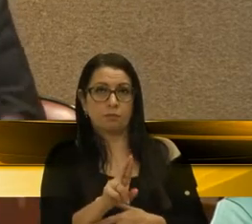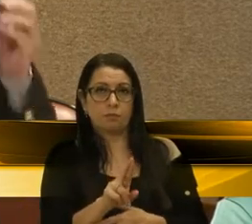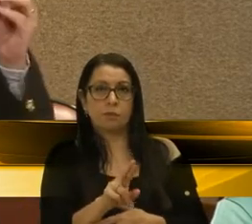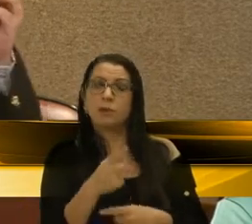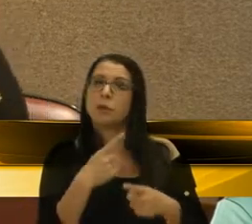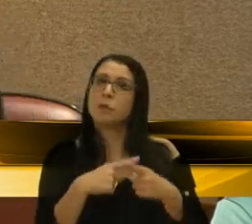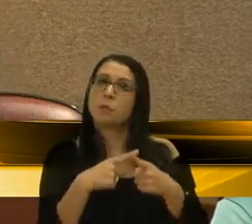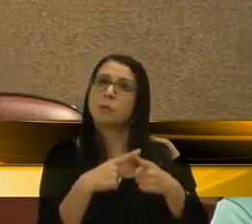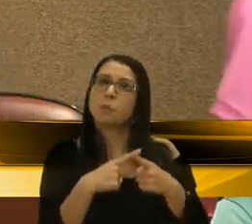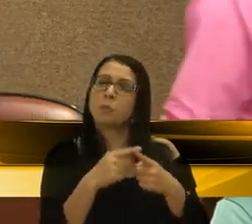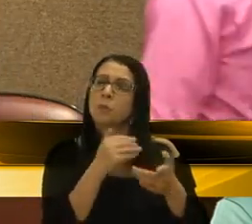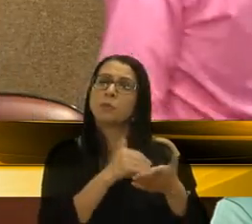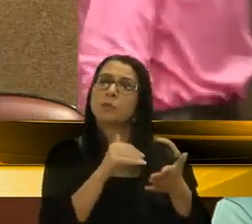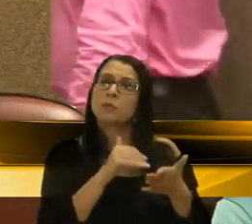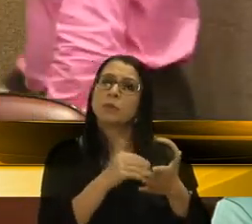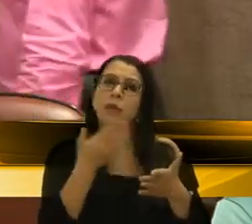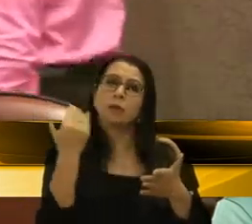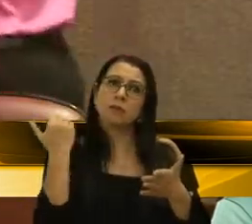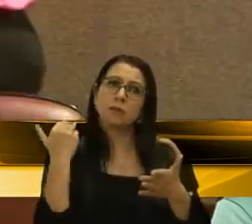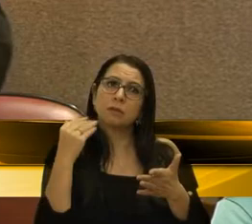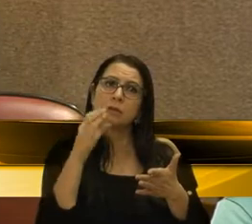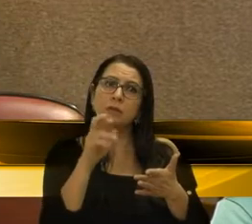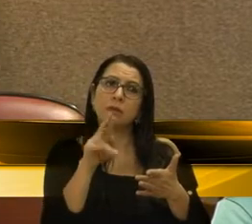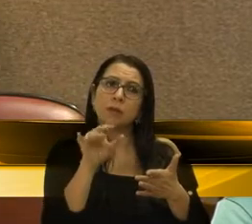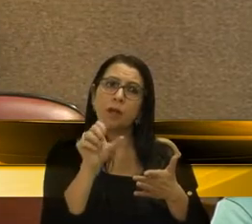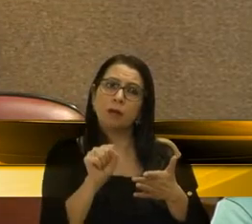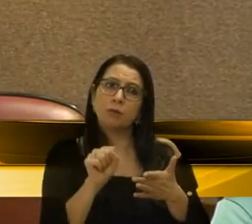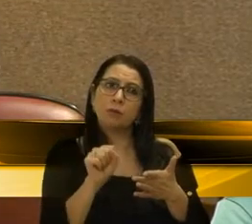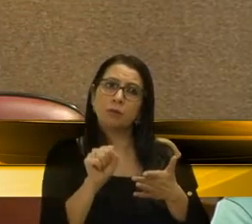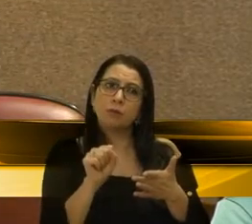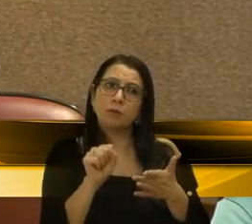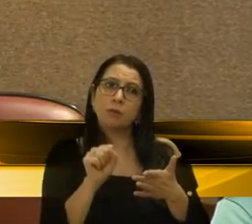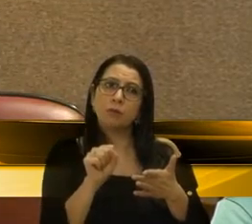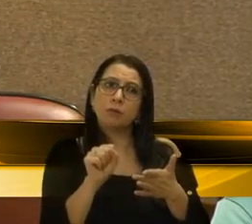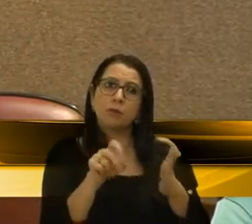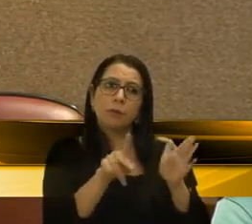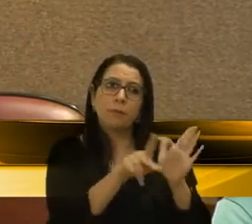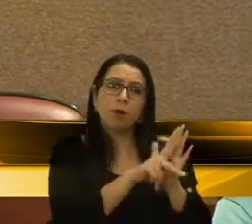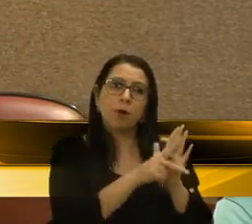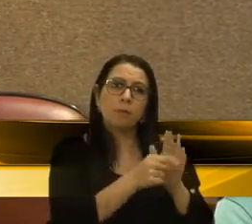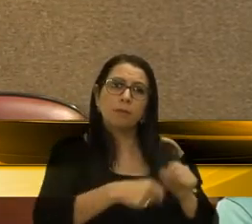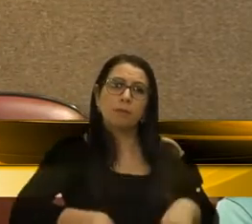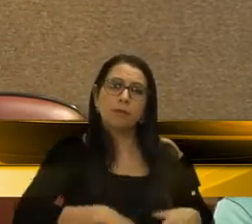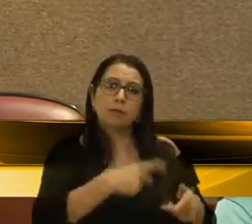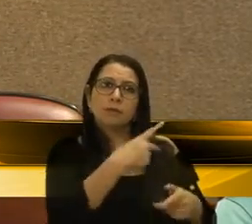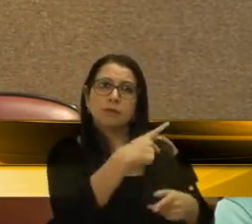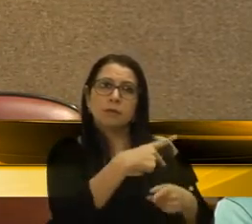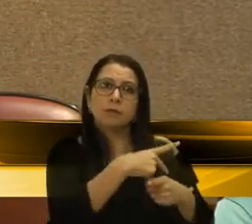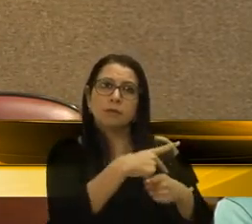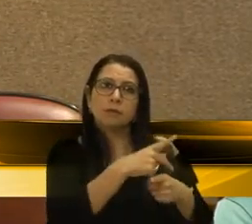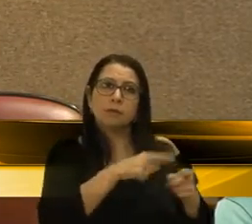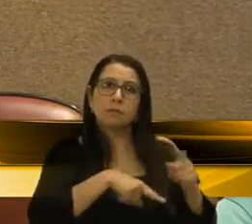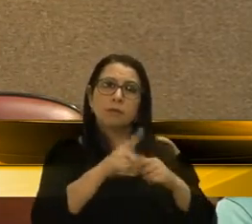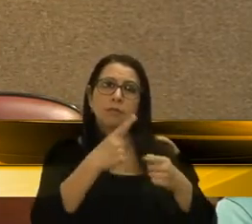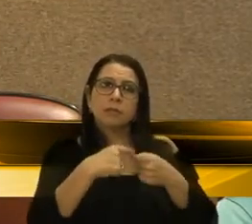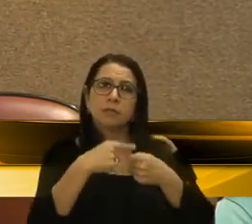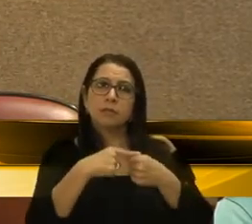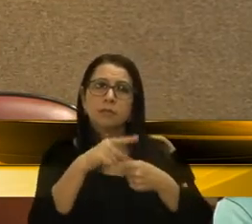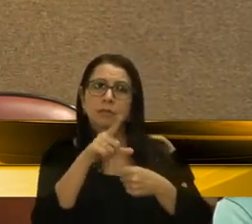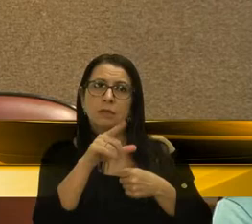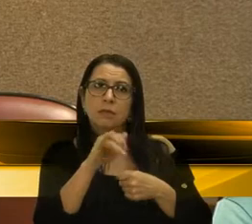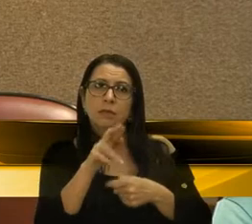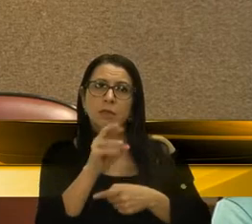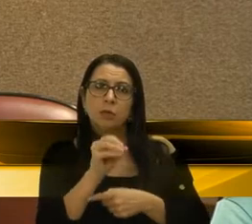por que o secretário, na época, o Carlos Heine, foi sobre suas próprias expensas para a cidade de Little